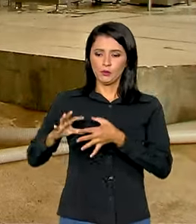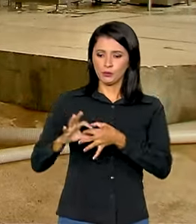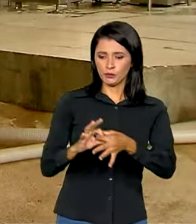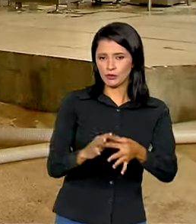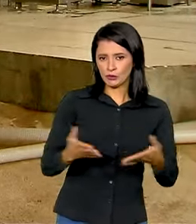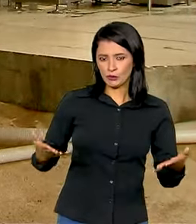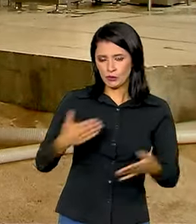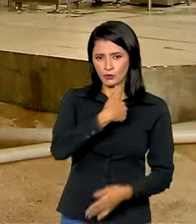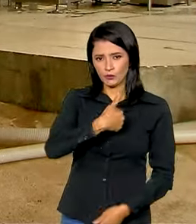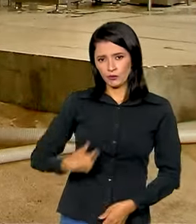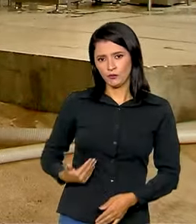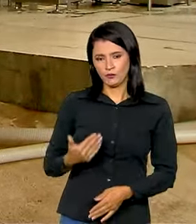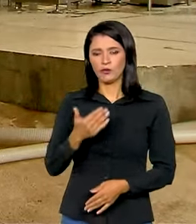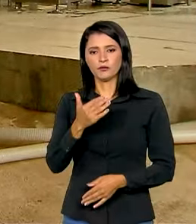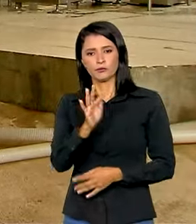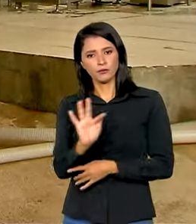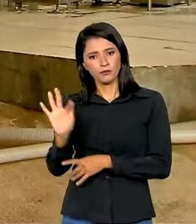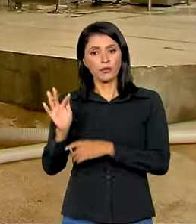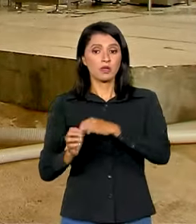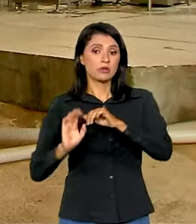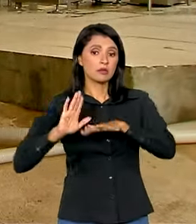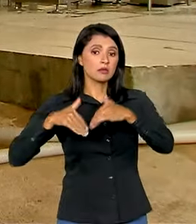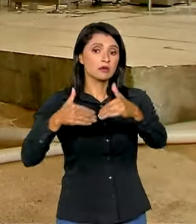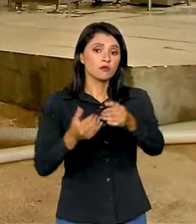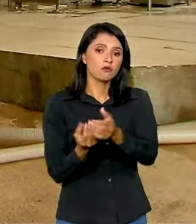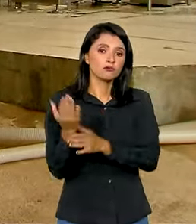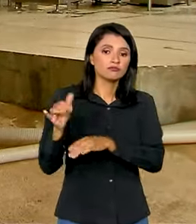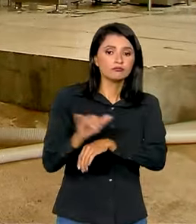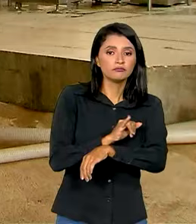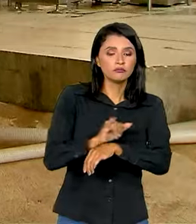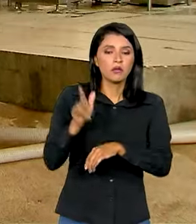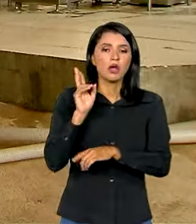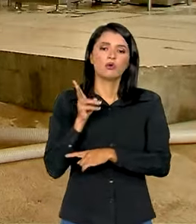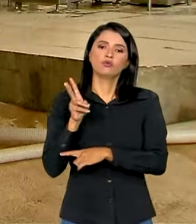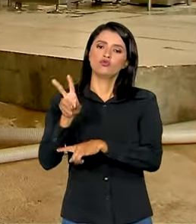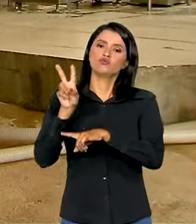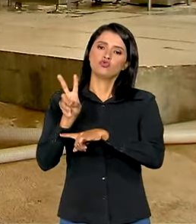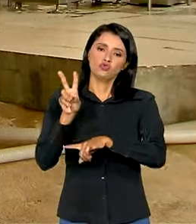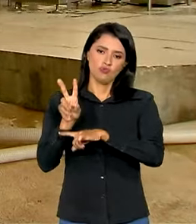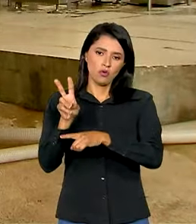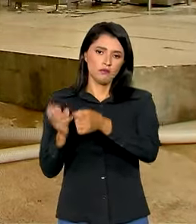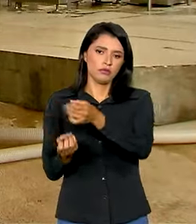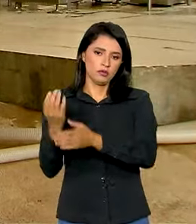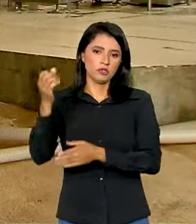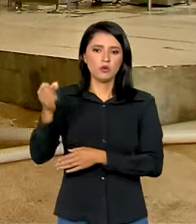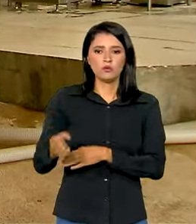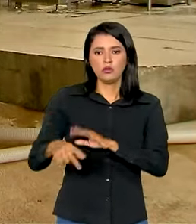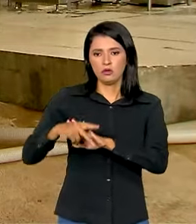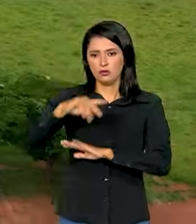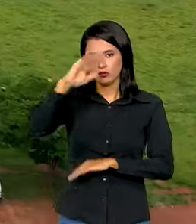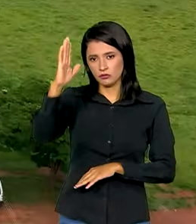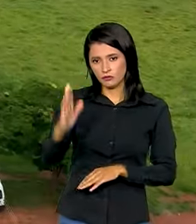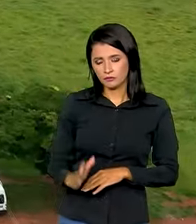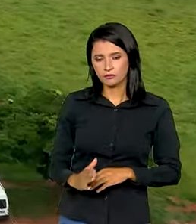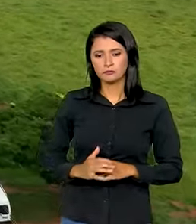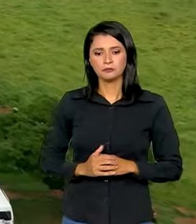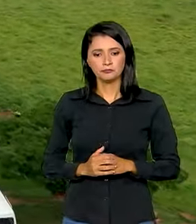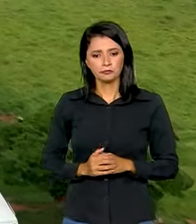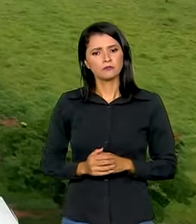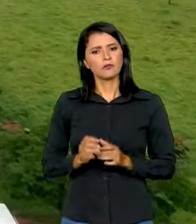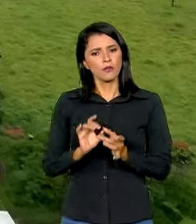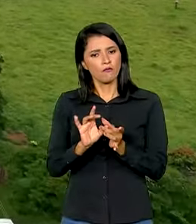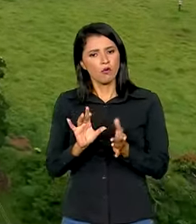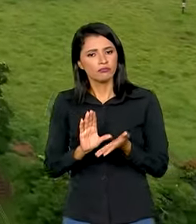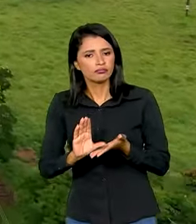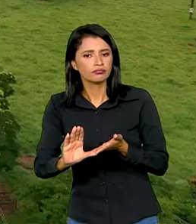o governo federal desenvolve ações para garantir a manutenção da produção de leite no país. Foi